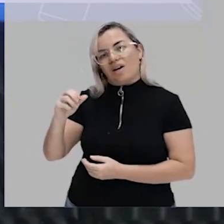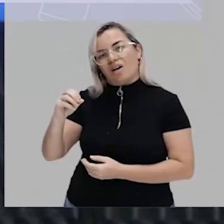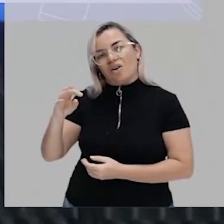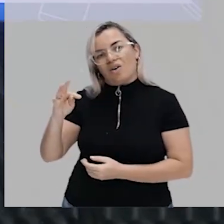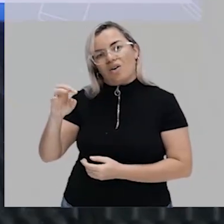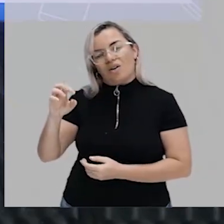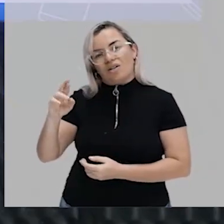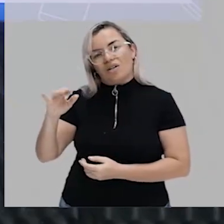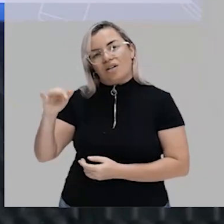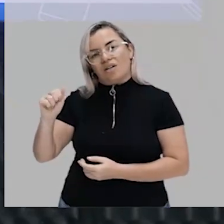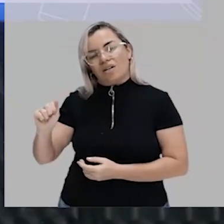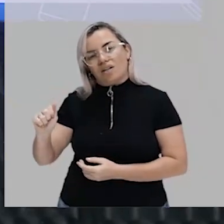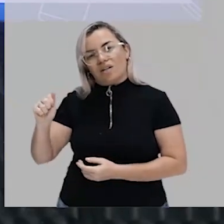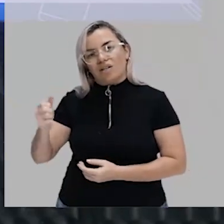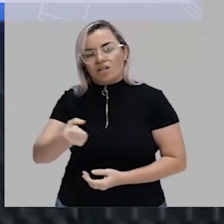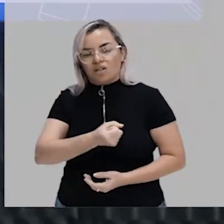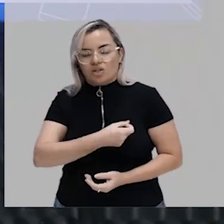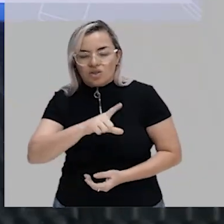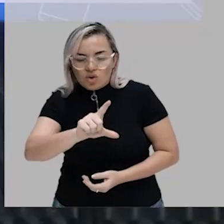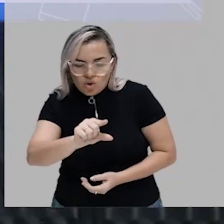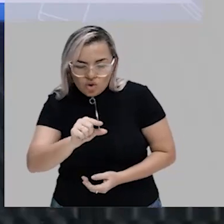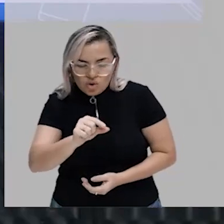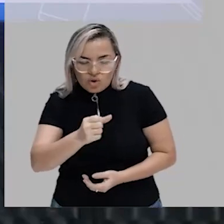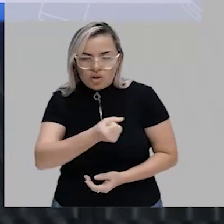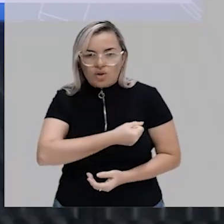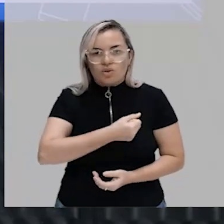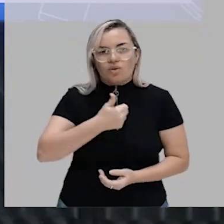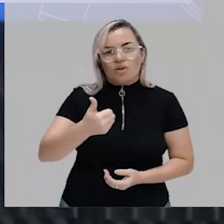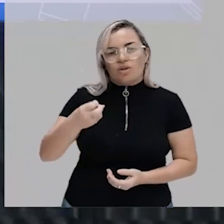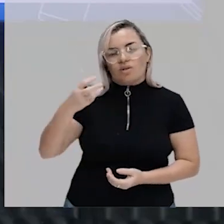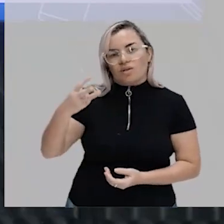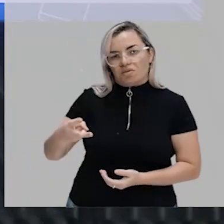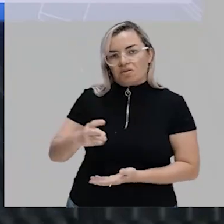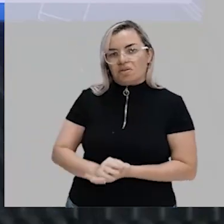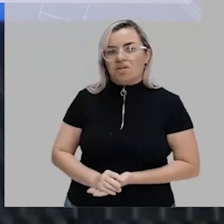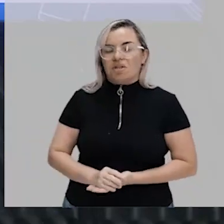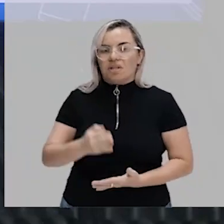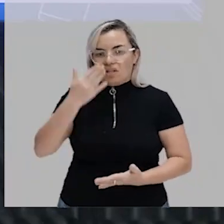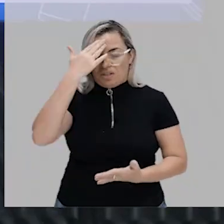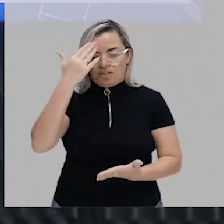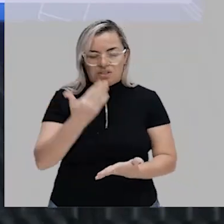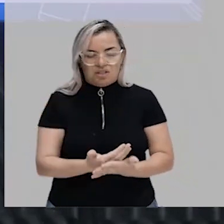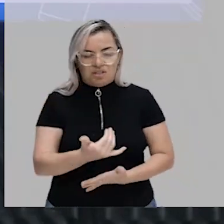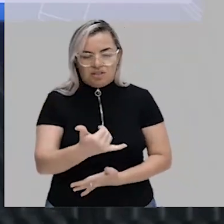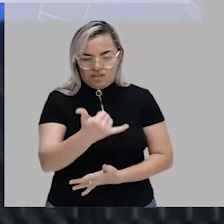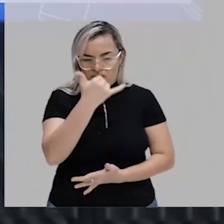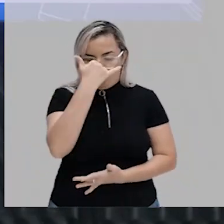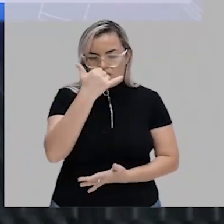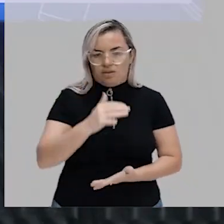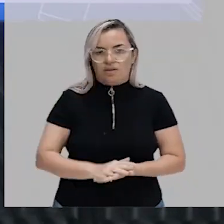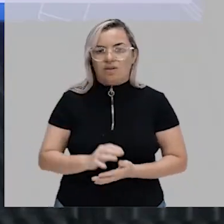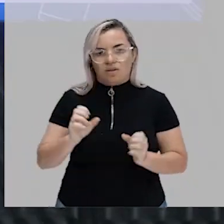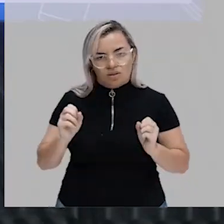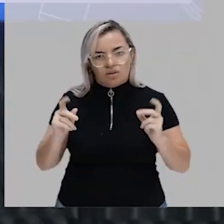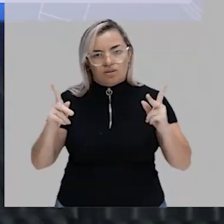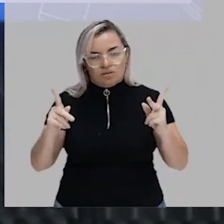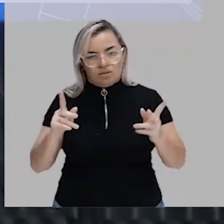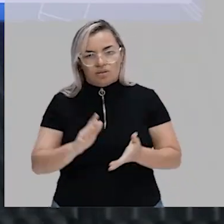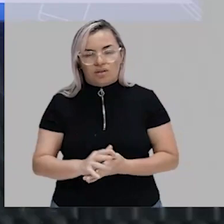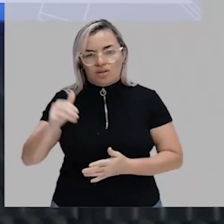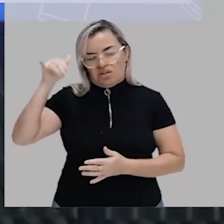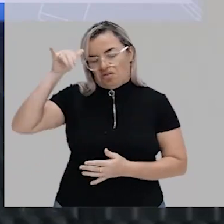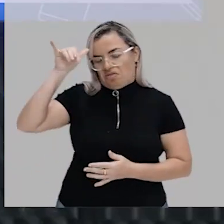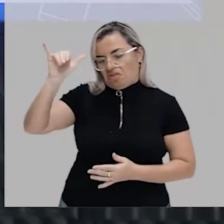número 13 como opção, porque acredita nisso, né, que não dá sorte, entendeu? Que não vai sair o tal do número 13. Então a pessoa evita